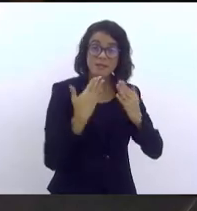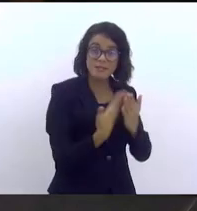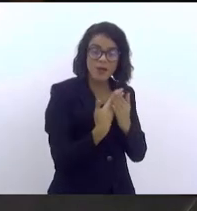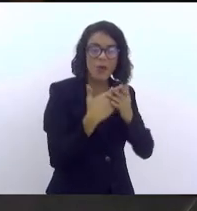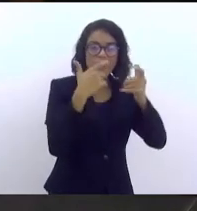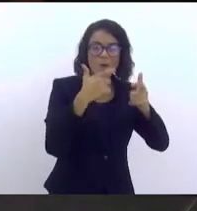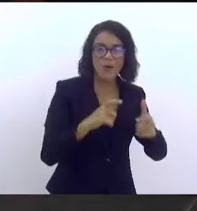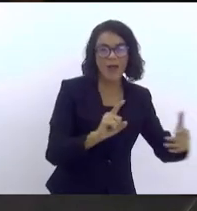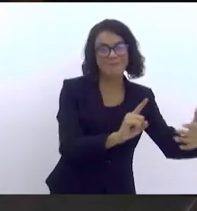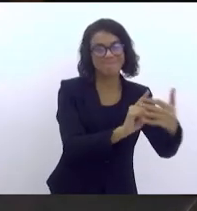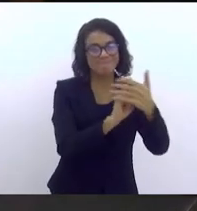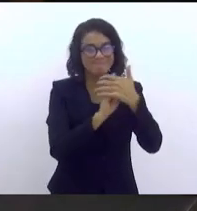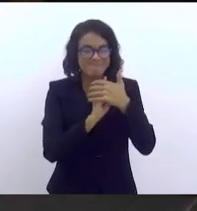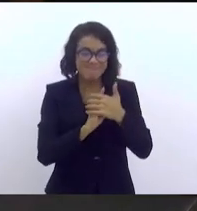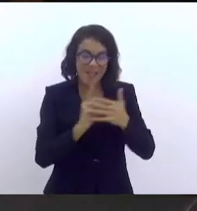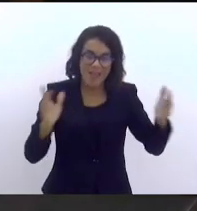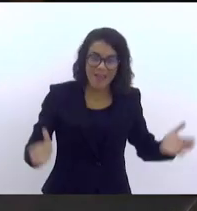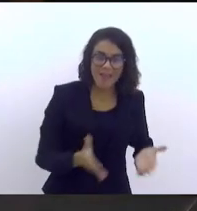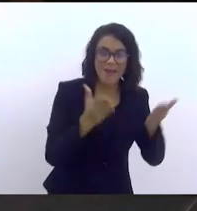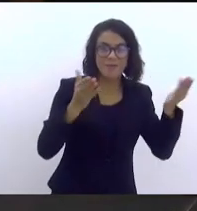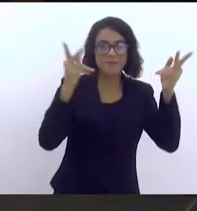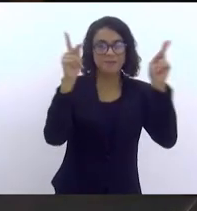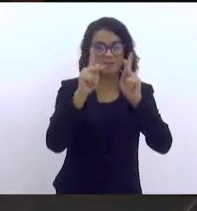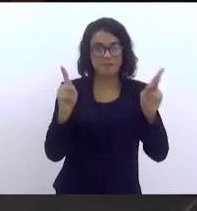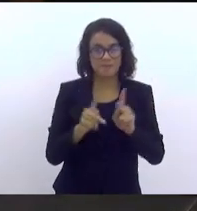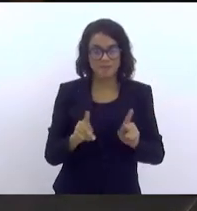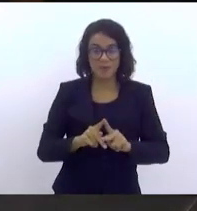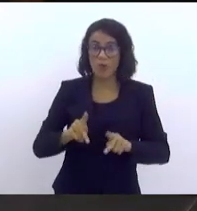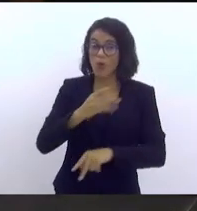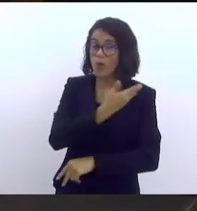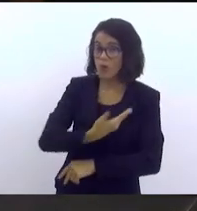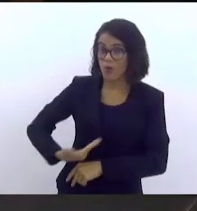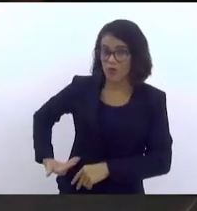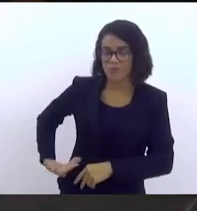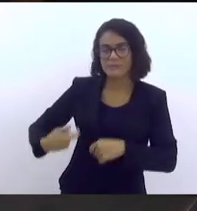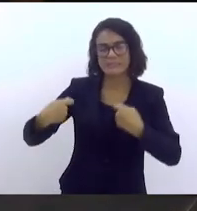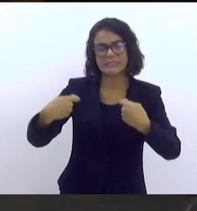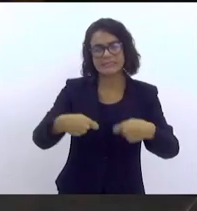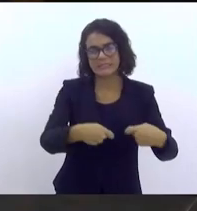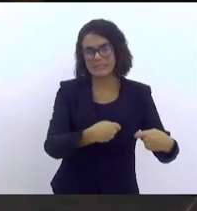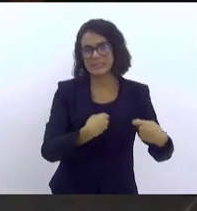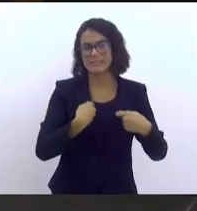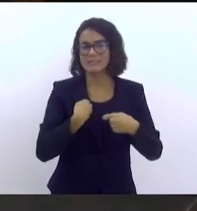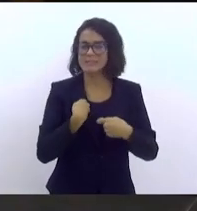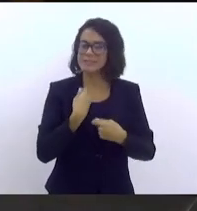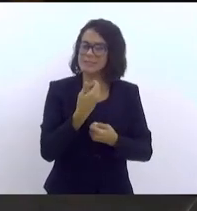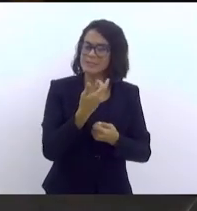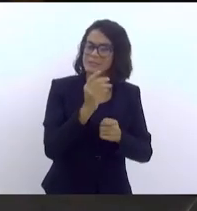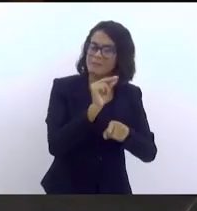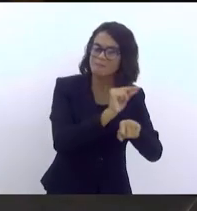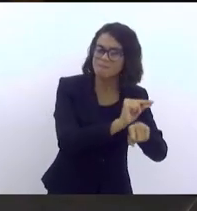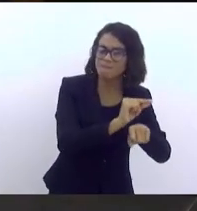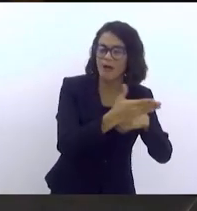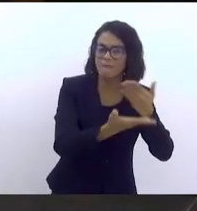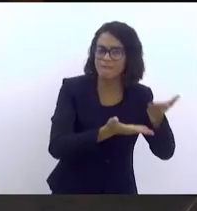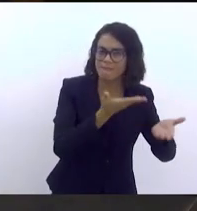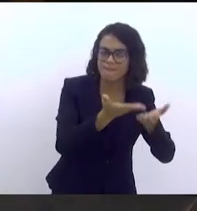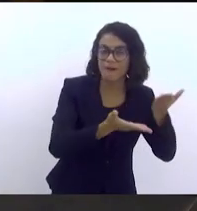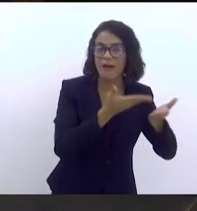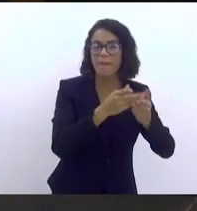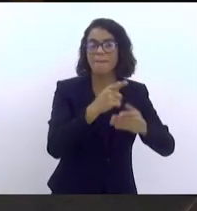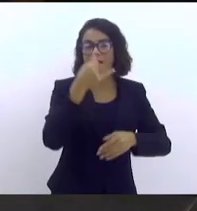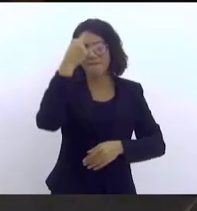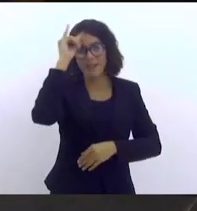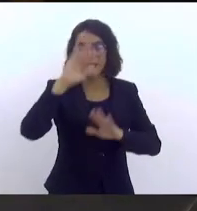de acolhimento e promoção da Paz o estado precisa zelar para que as escolas não sejam